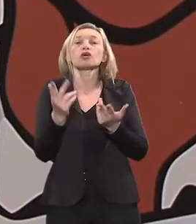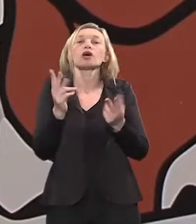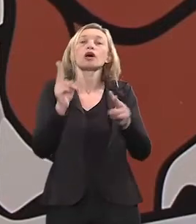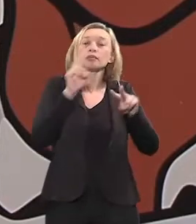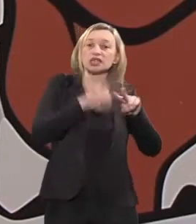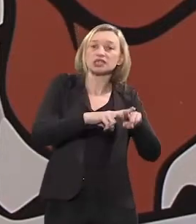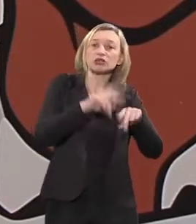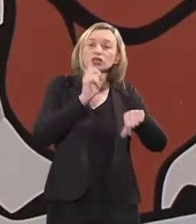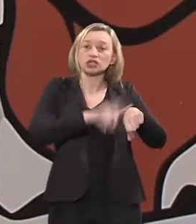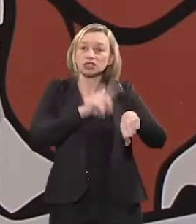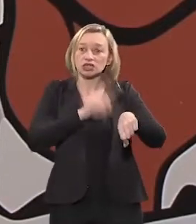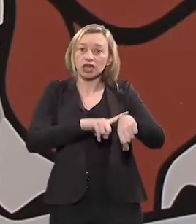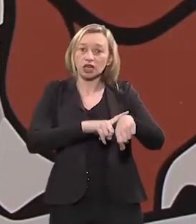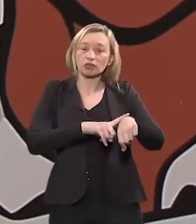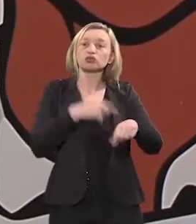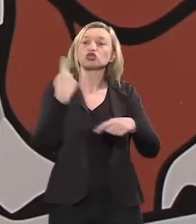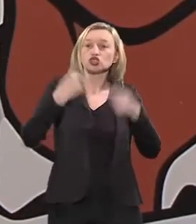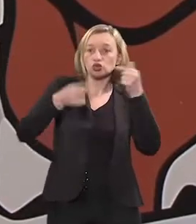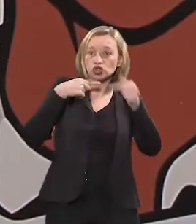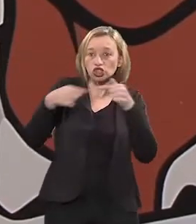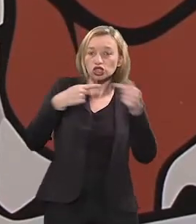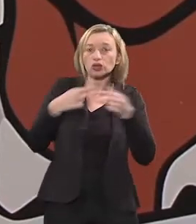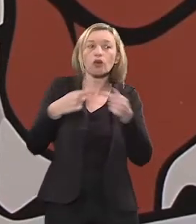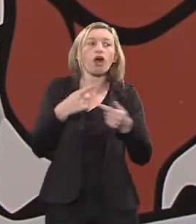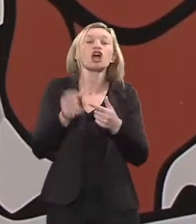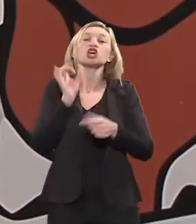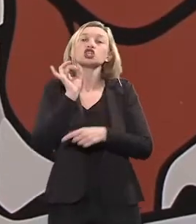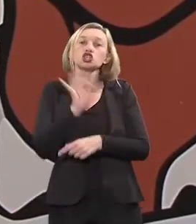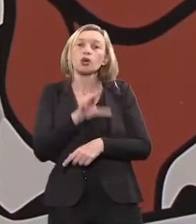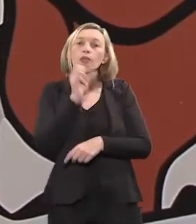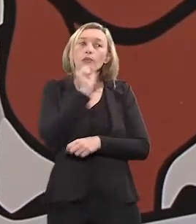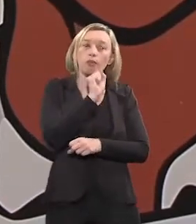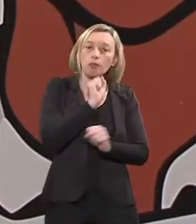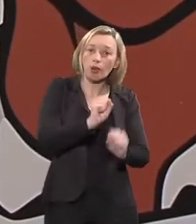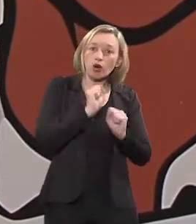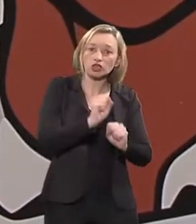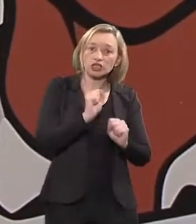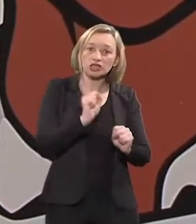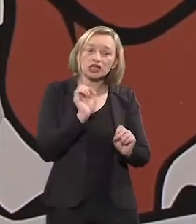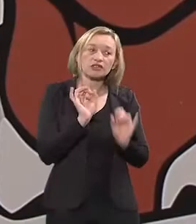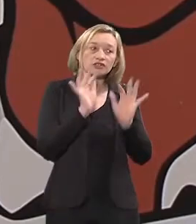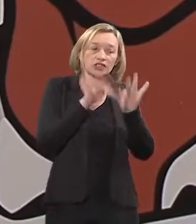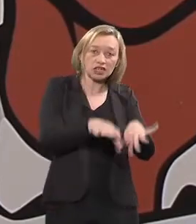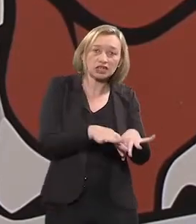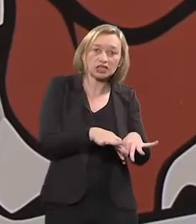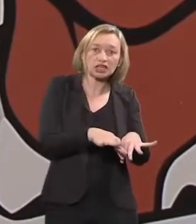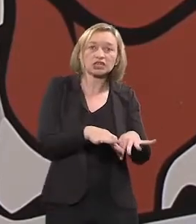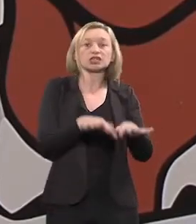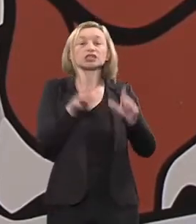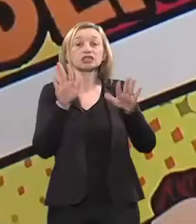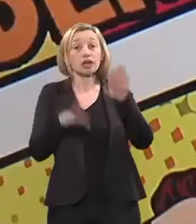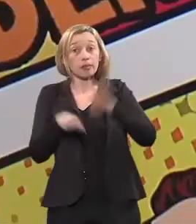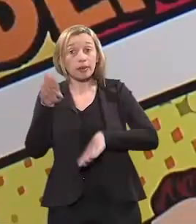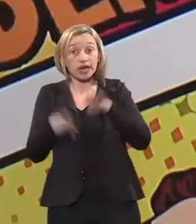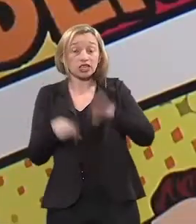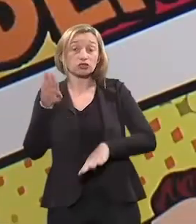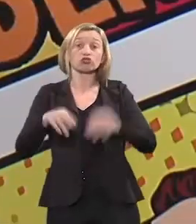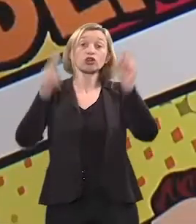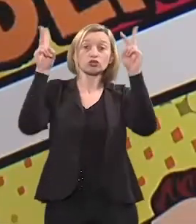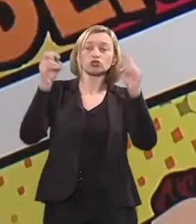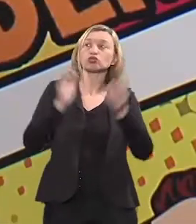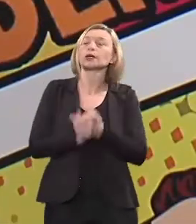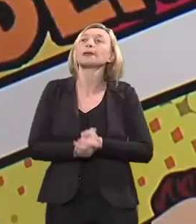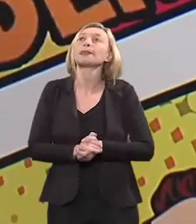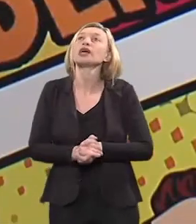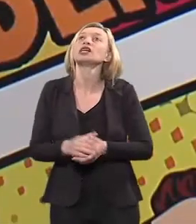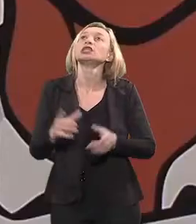prisão preventiva, enquanto o processo ainda está sendo discutido, ela só pode ser decretada em situações muito excepcionais, em que há